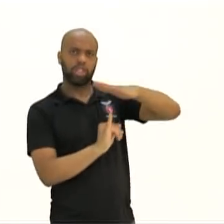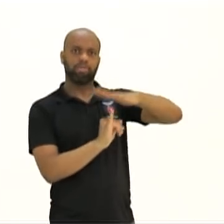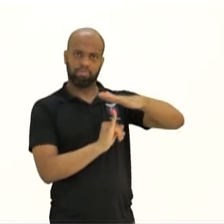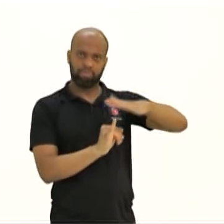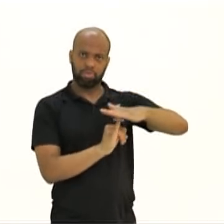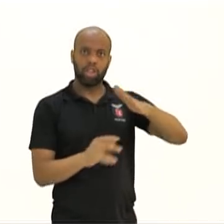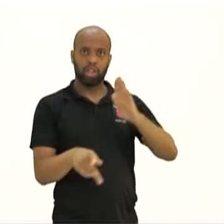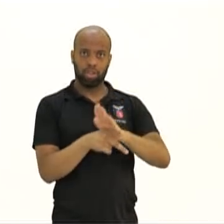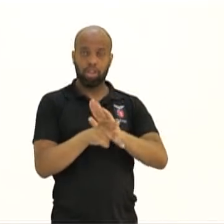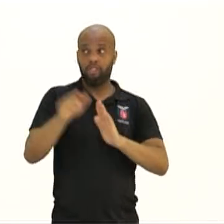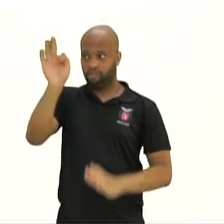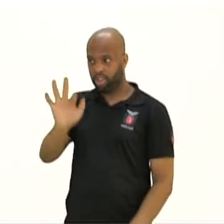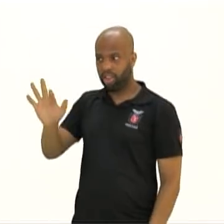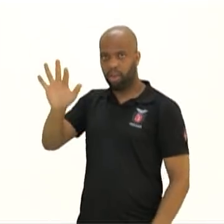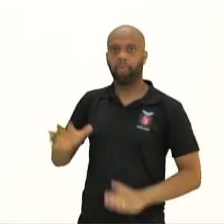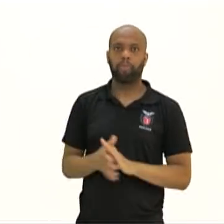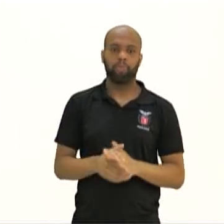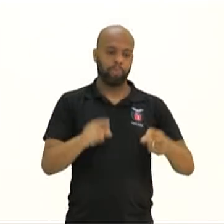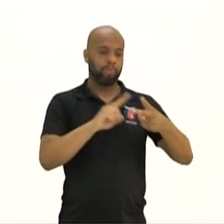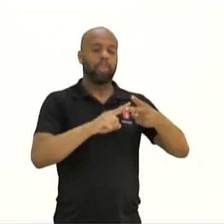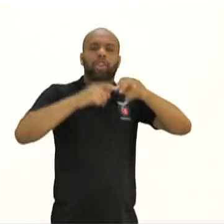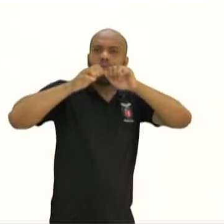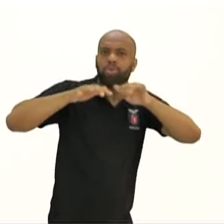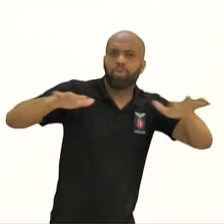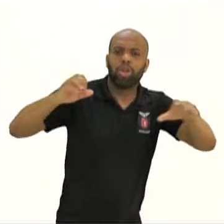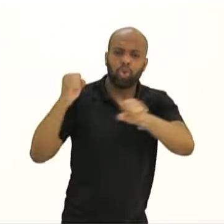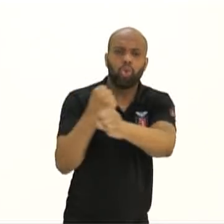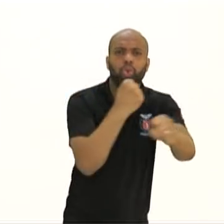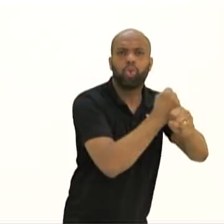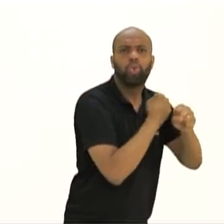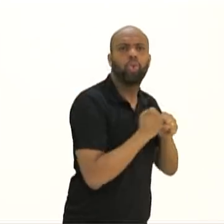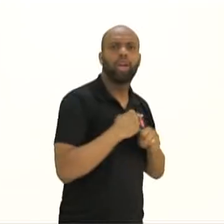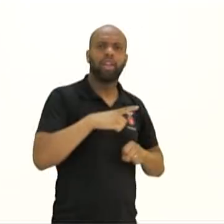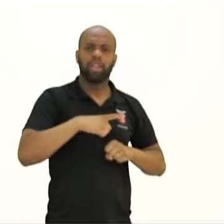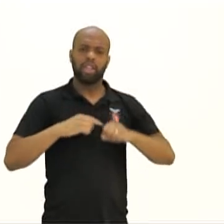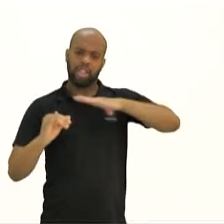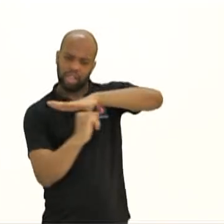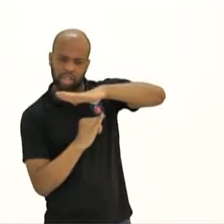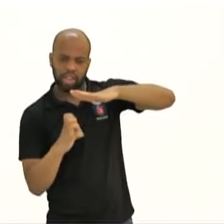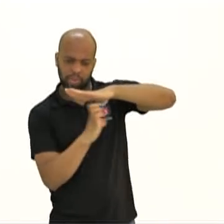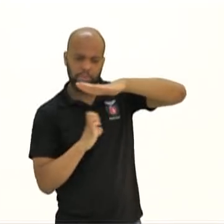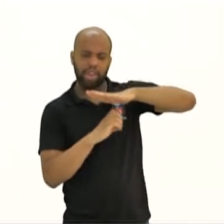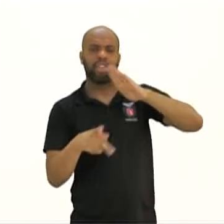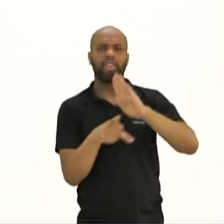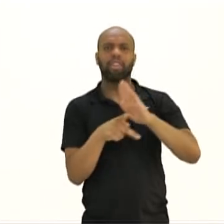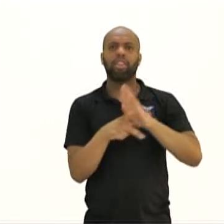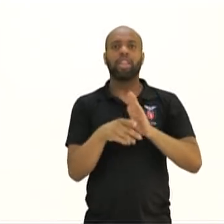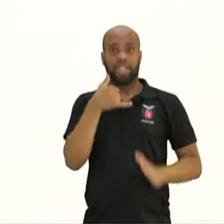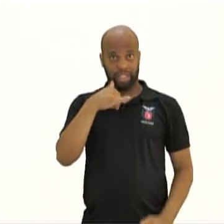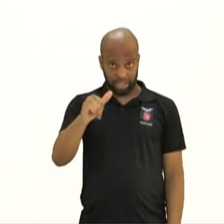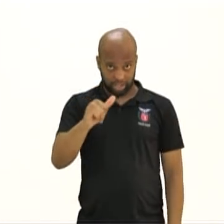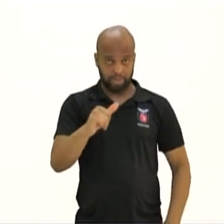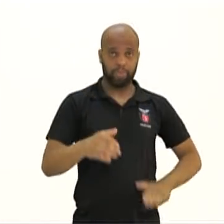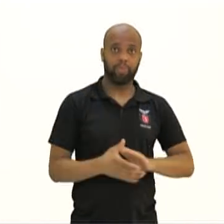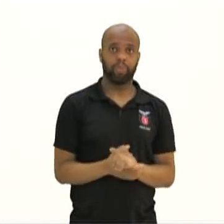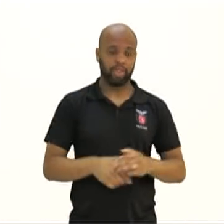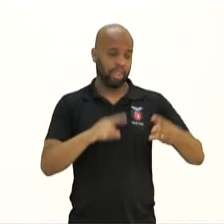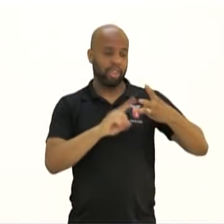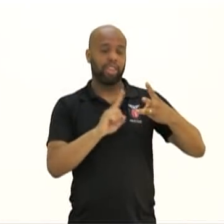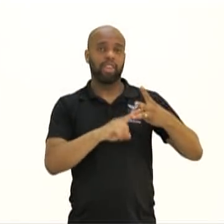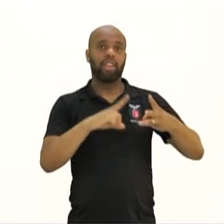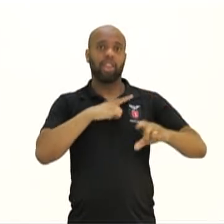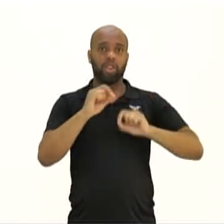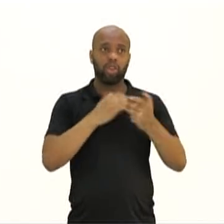federais? B. Expandiu a construção de usinas hidrelétricas e abasteceu de energia o setor produtivo? C.